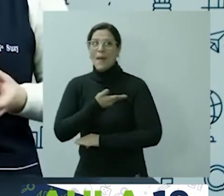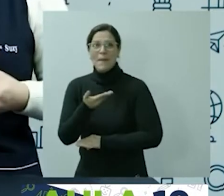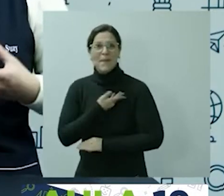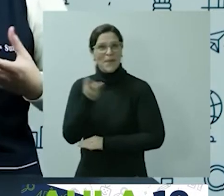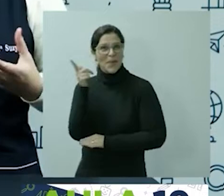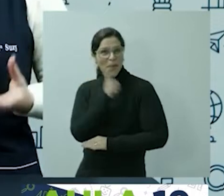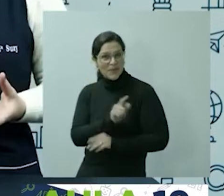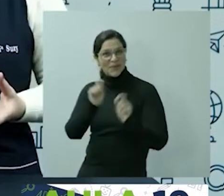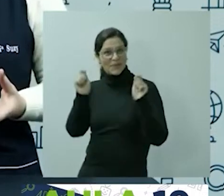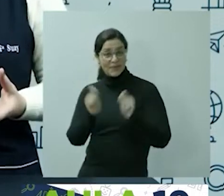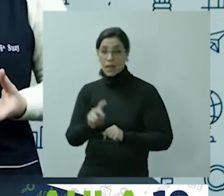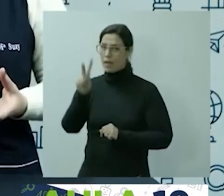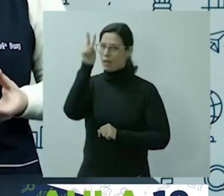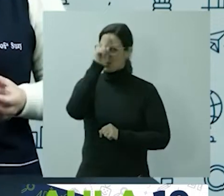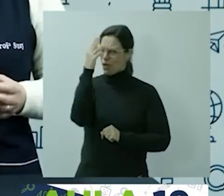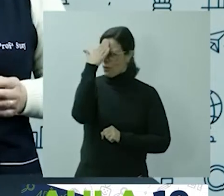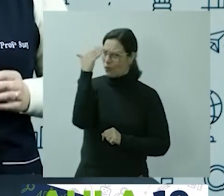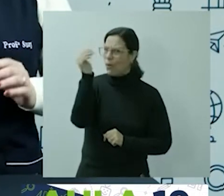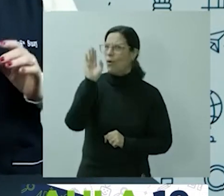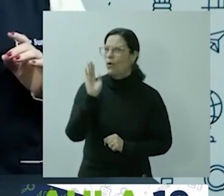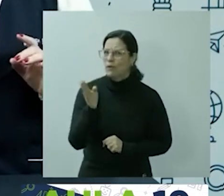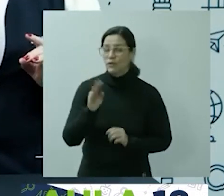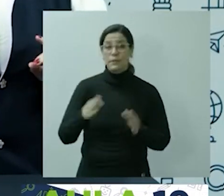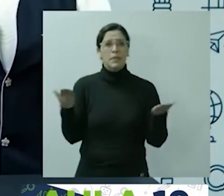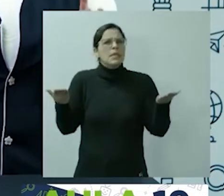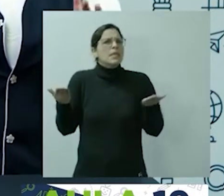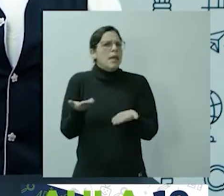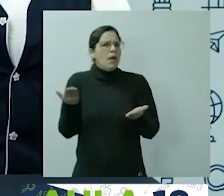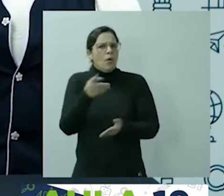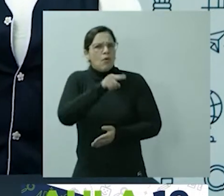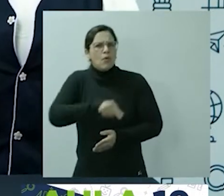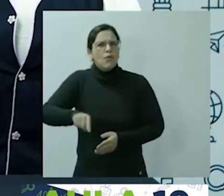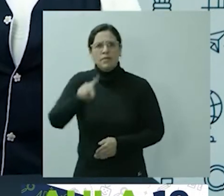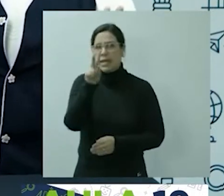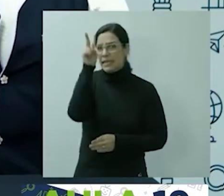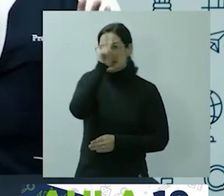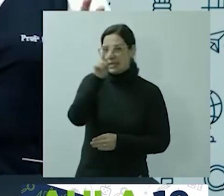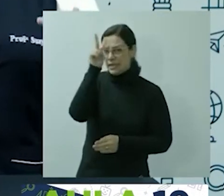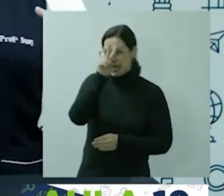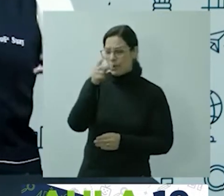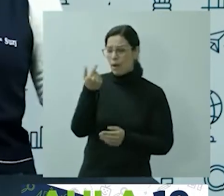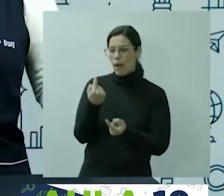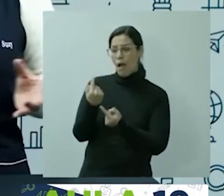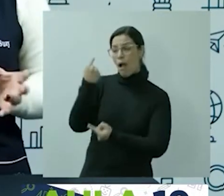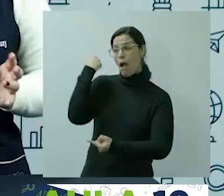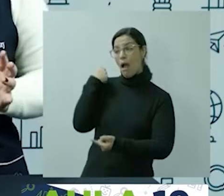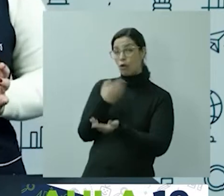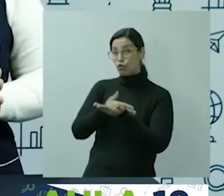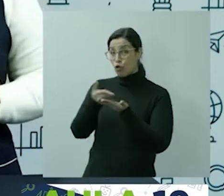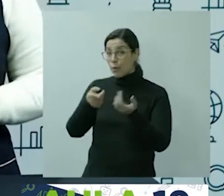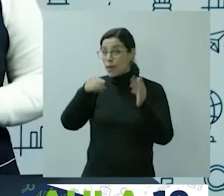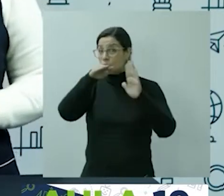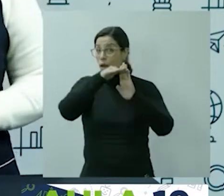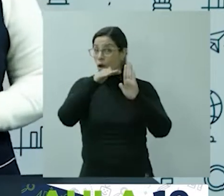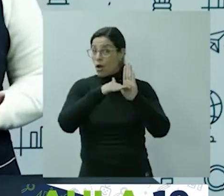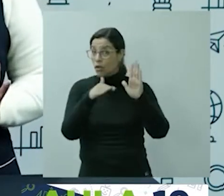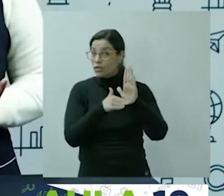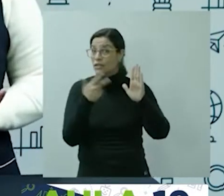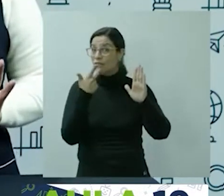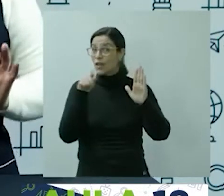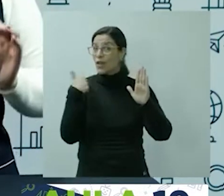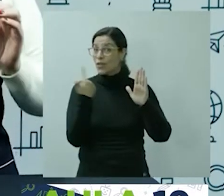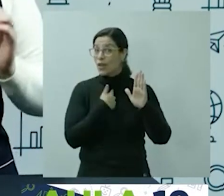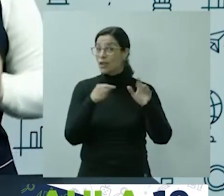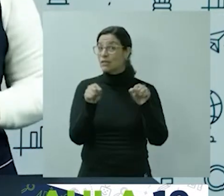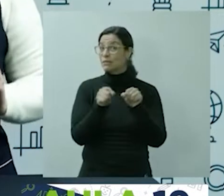E é uma história muito conhecida. E agora, vocês lembram o que eu tinha falado lá no início na rotina? Nós vamos